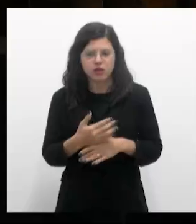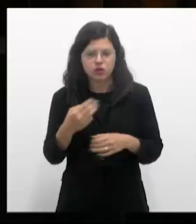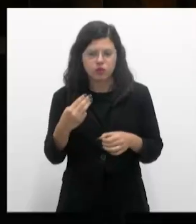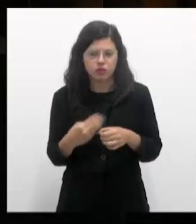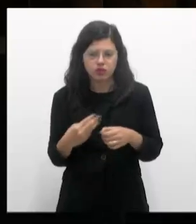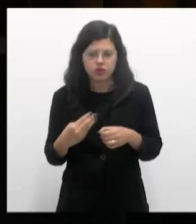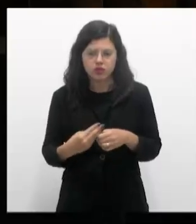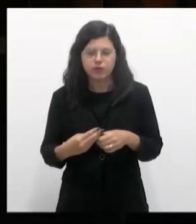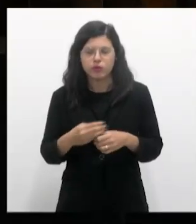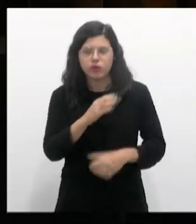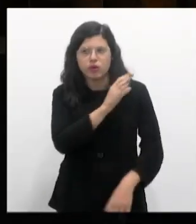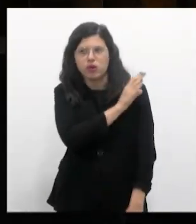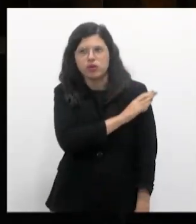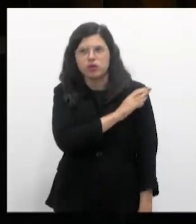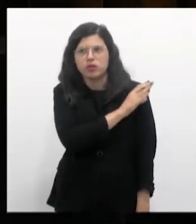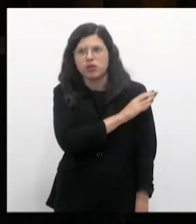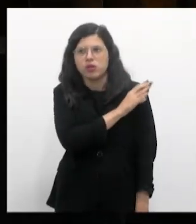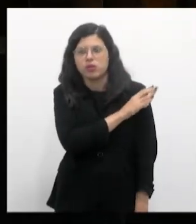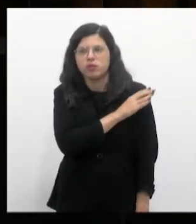dos Goytacazes,